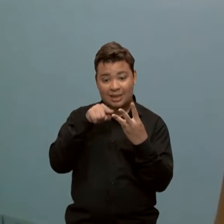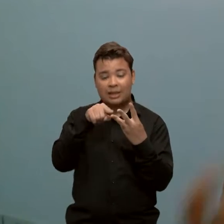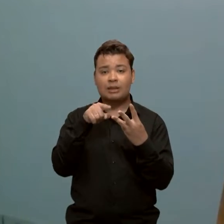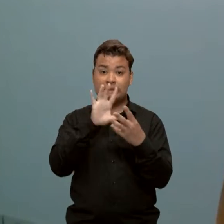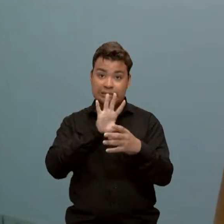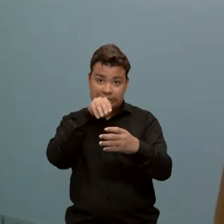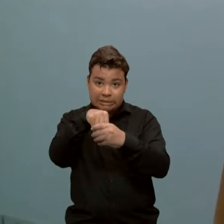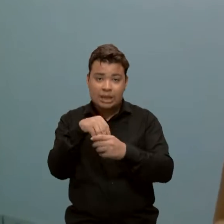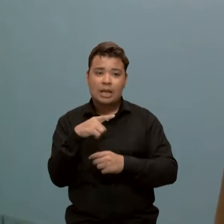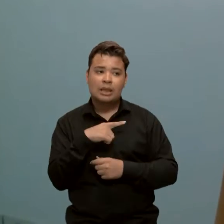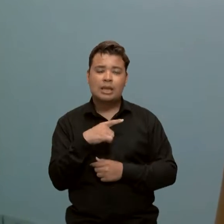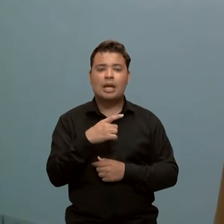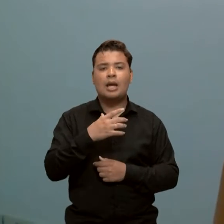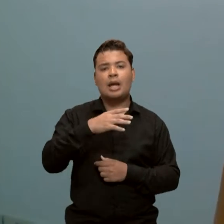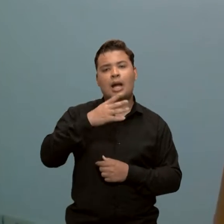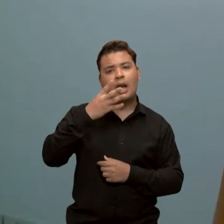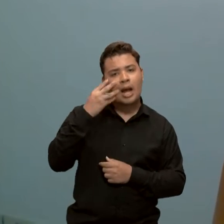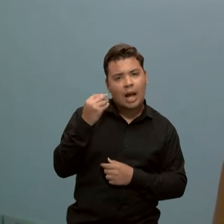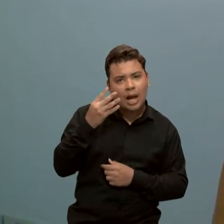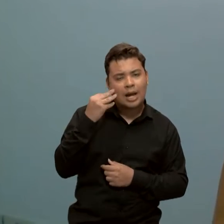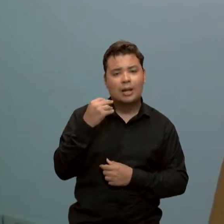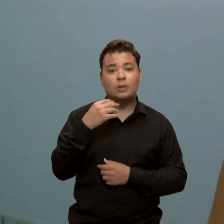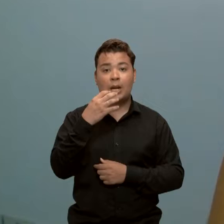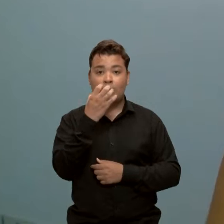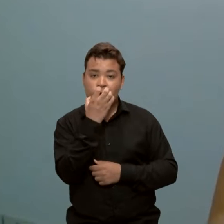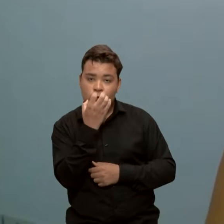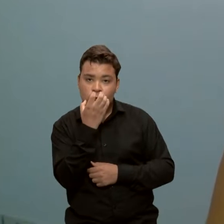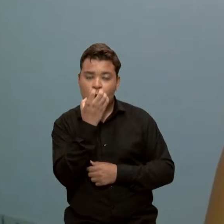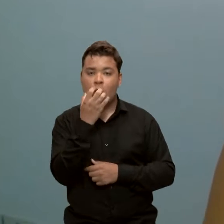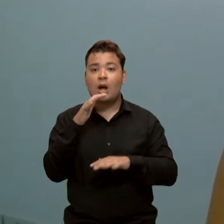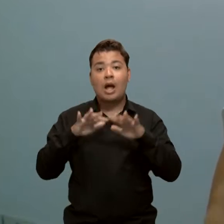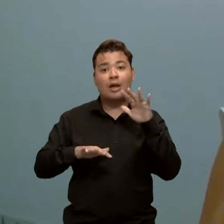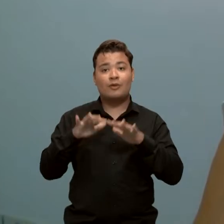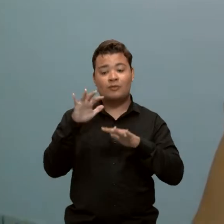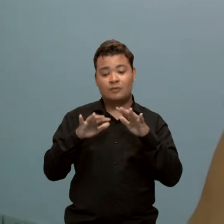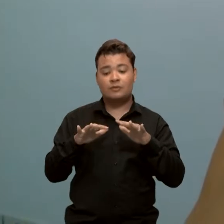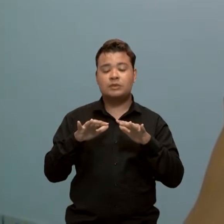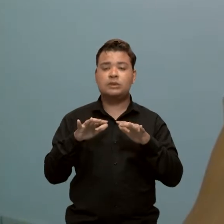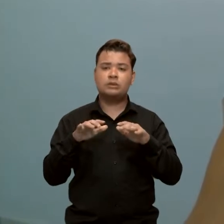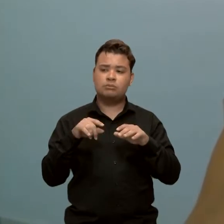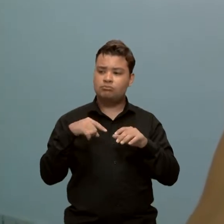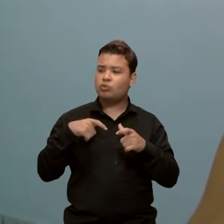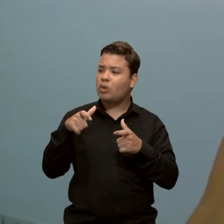gatos e cães, sejam comunitários ou nos